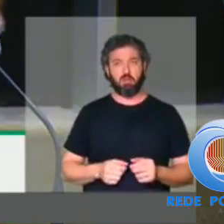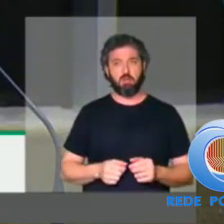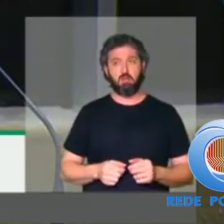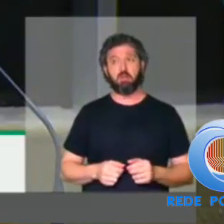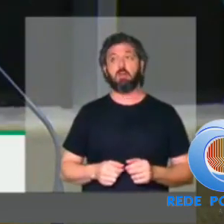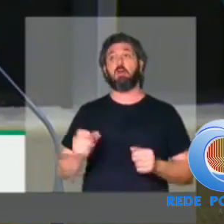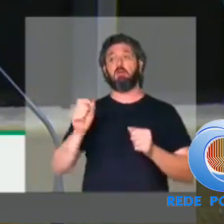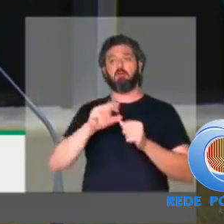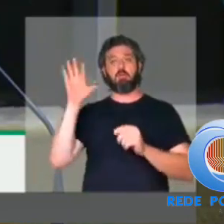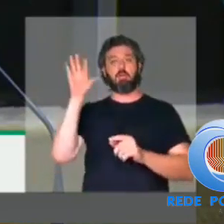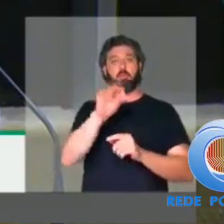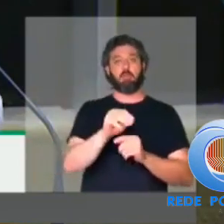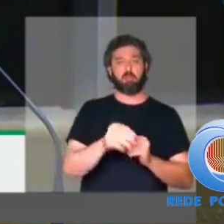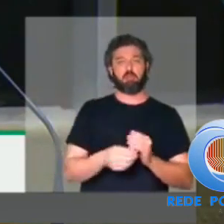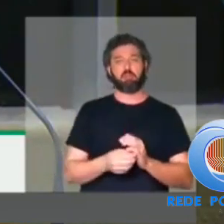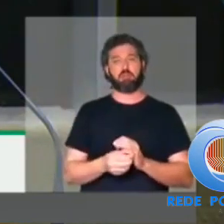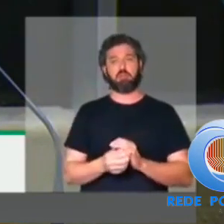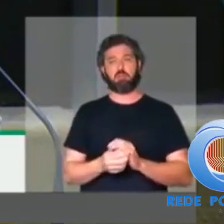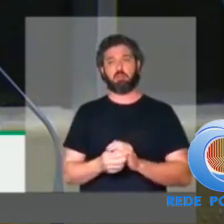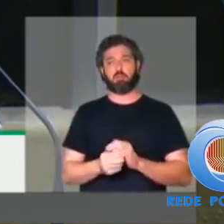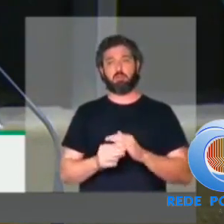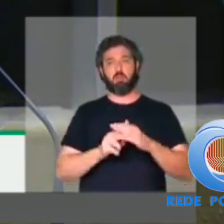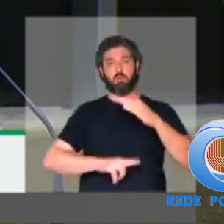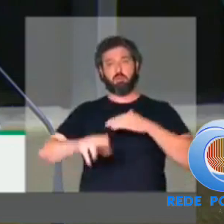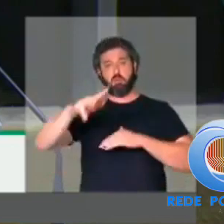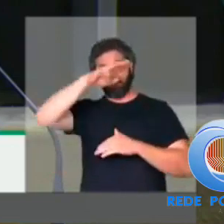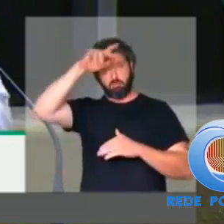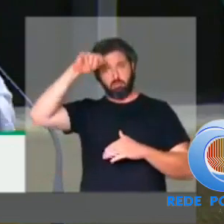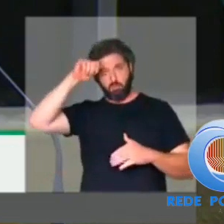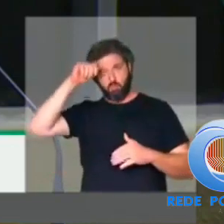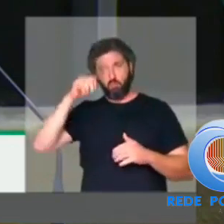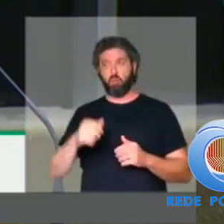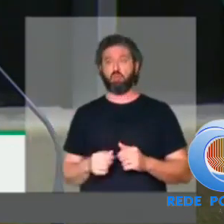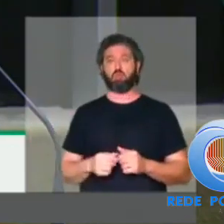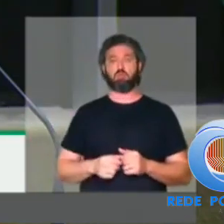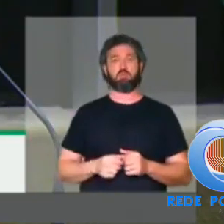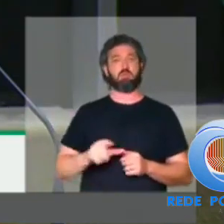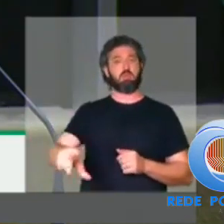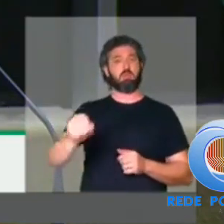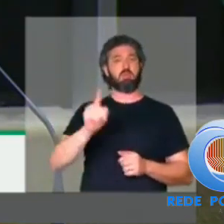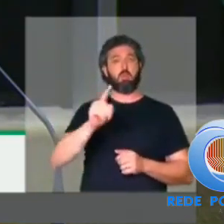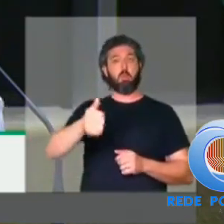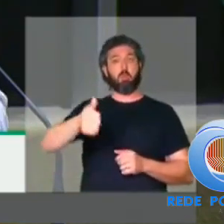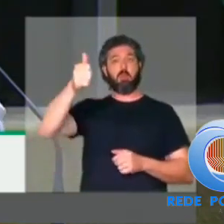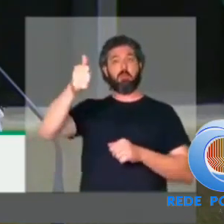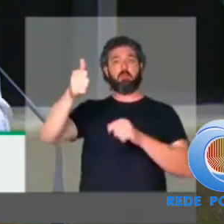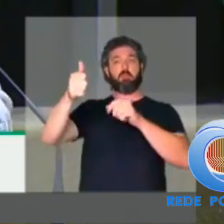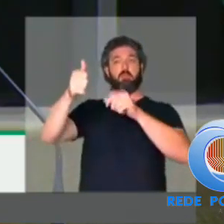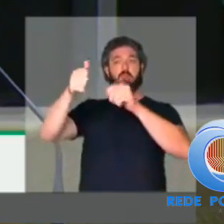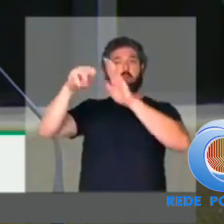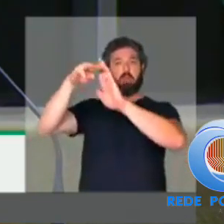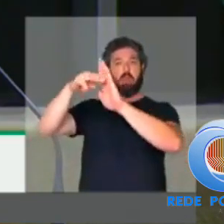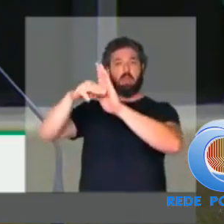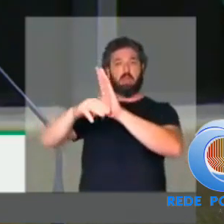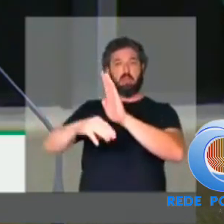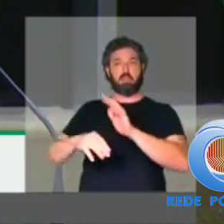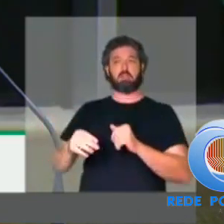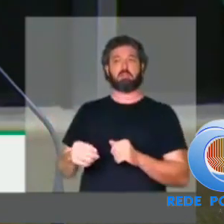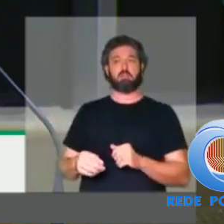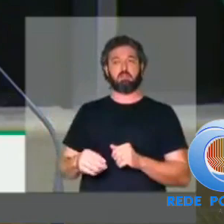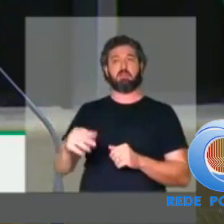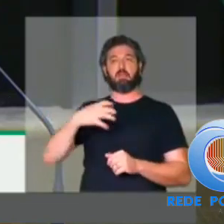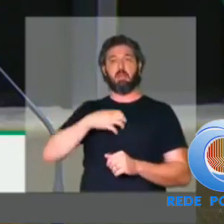e fez uma intervenção na Universidade do Mato Grosso. Não indicou o primeiro da lista na Universidade